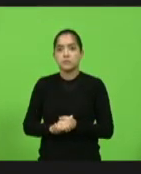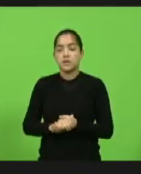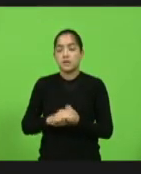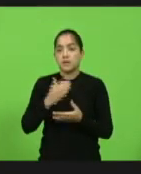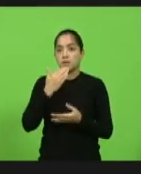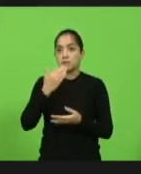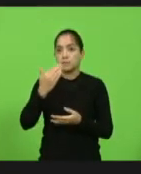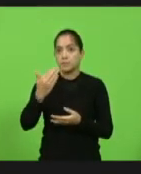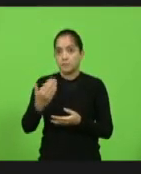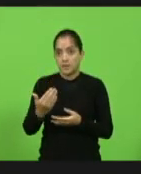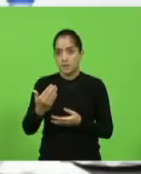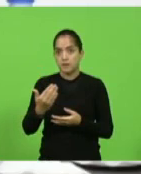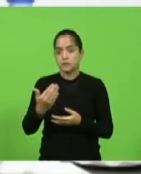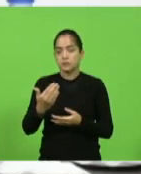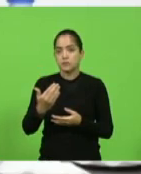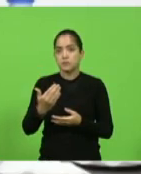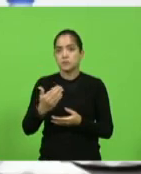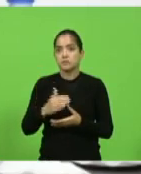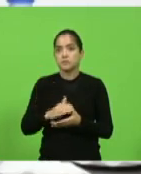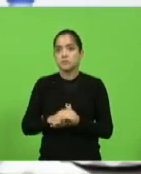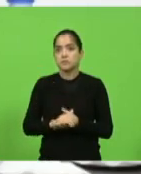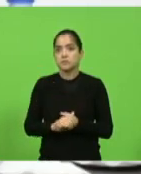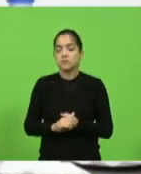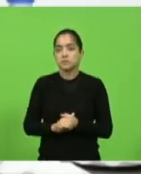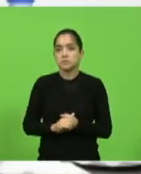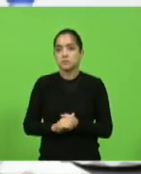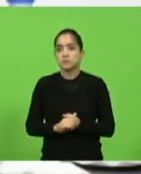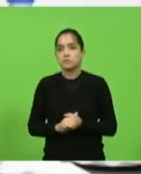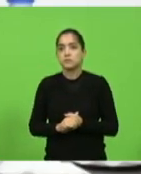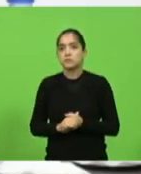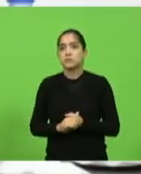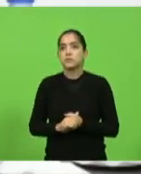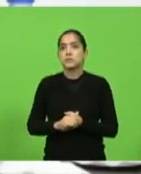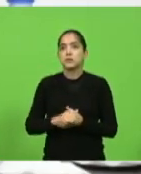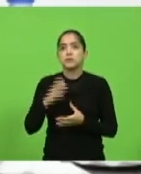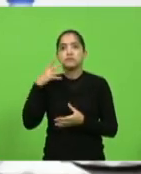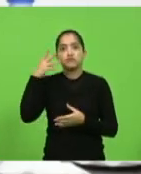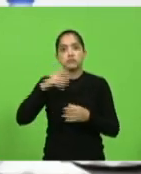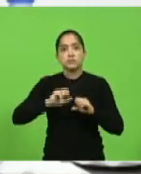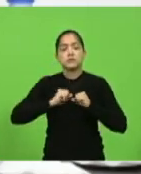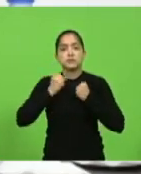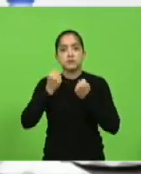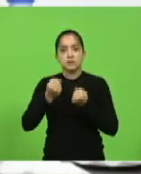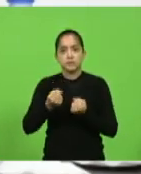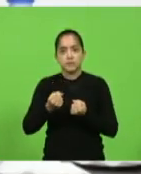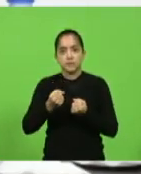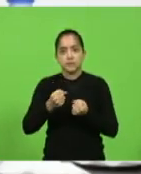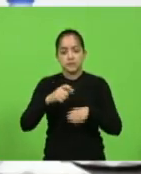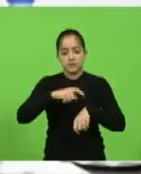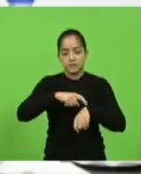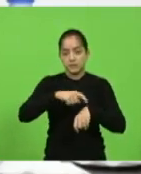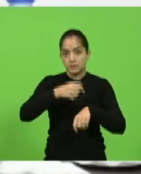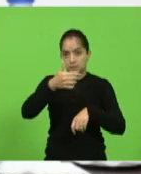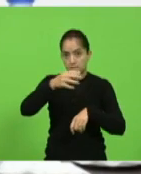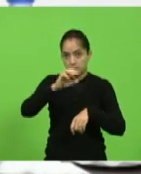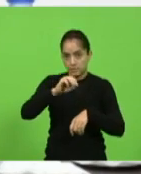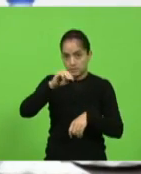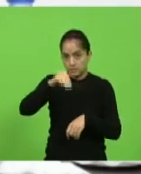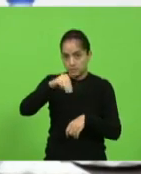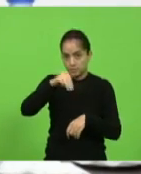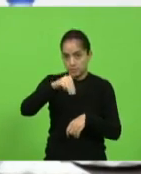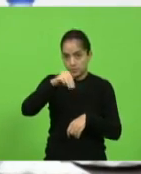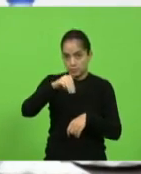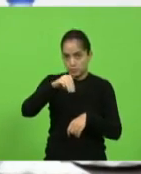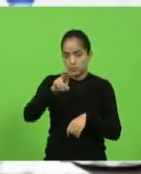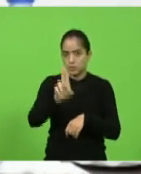solicitam o direito previsto da réplica. Em 10 minutos serão